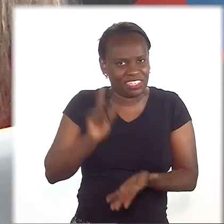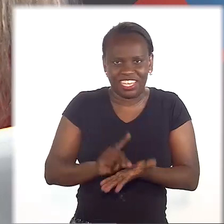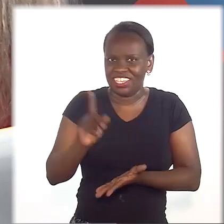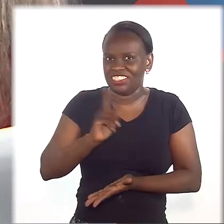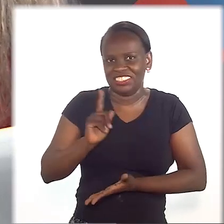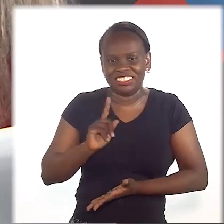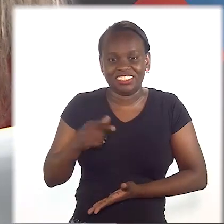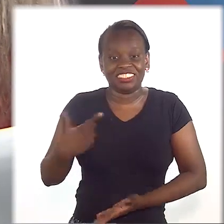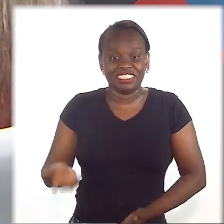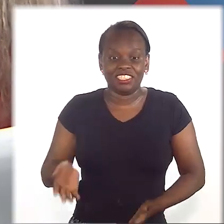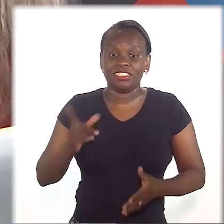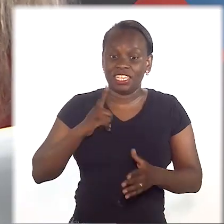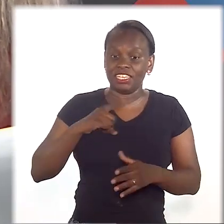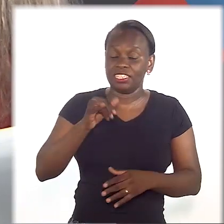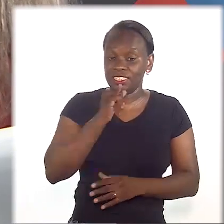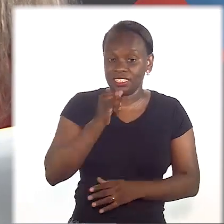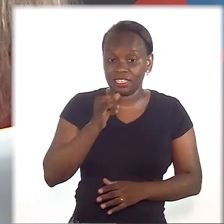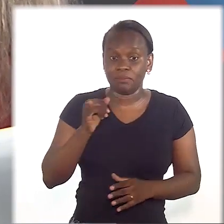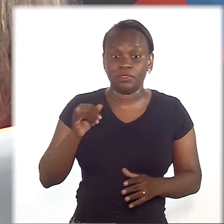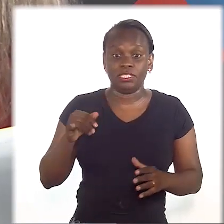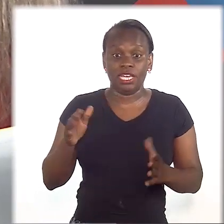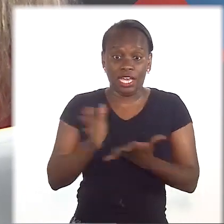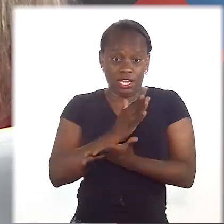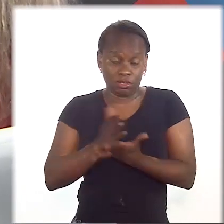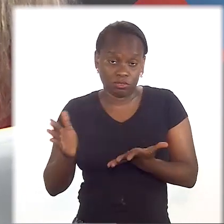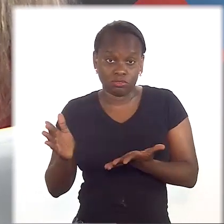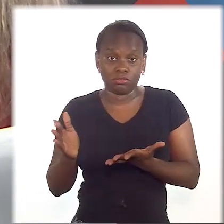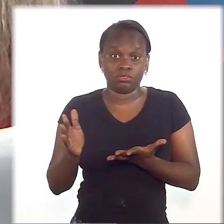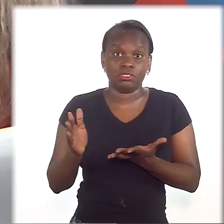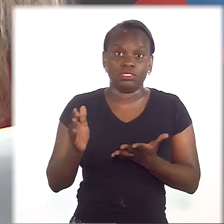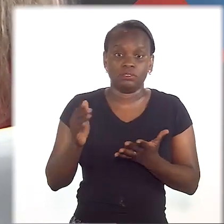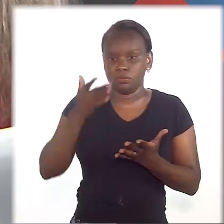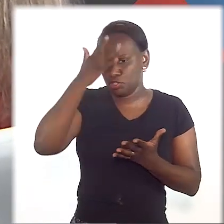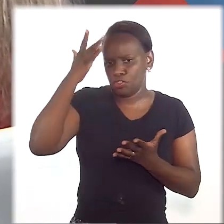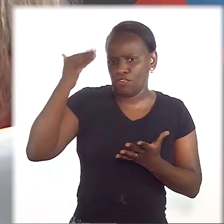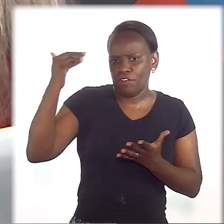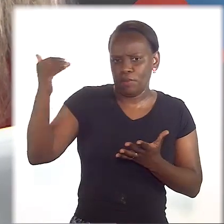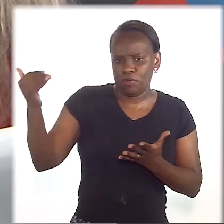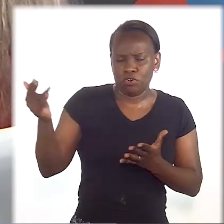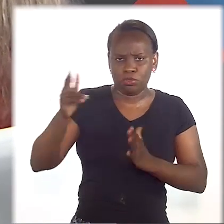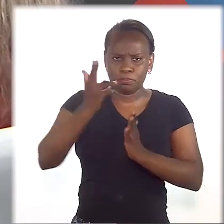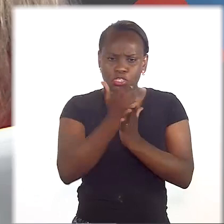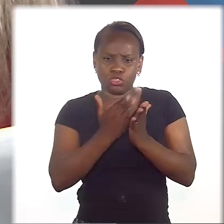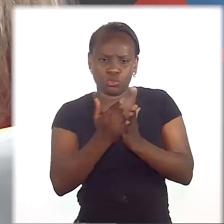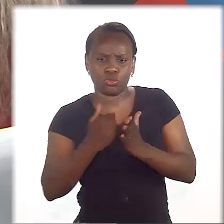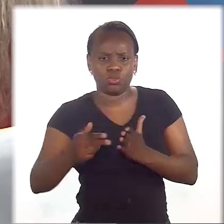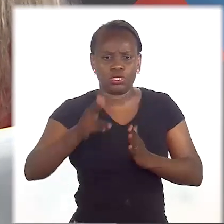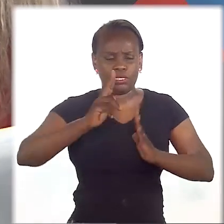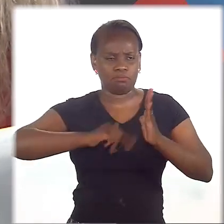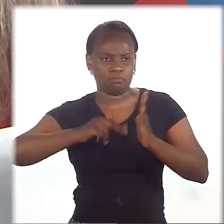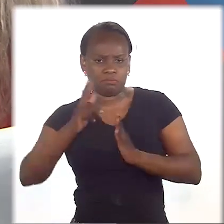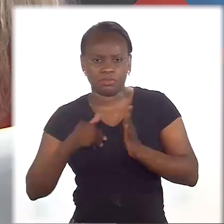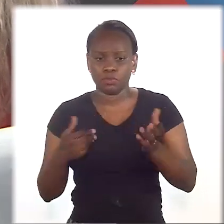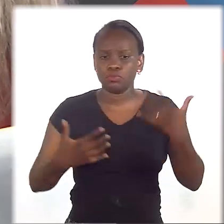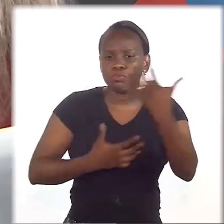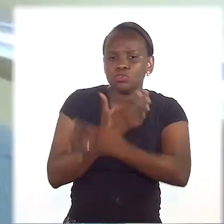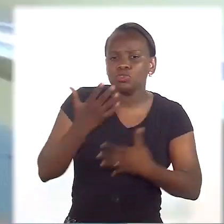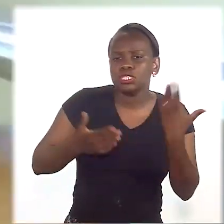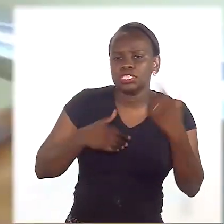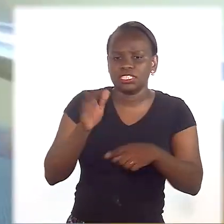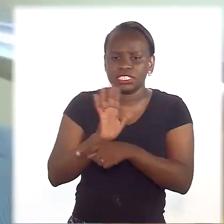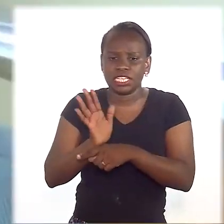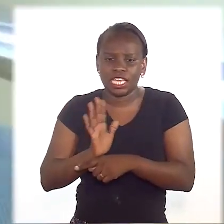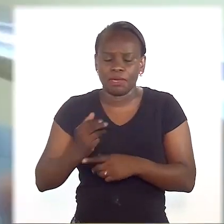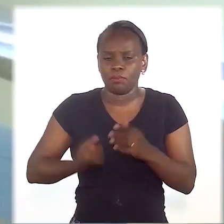é verdade. Então, nós vamos ter, por exemplo, figuras proeminentes na cultura, nas artes, como